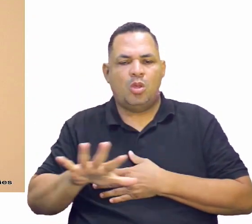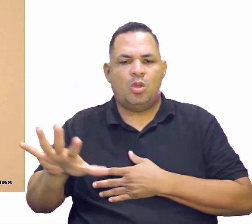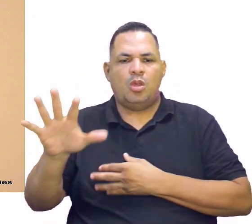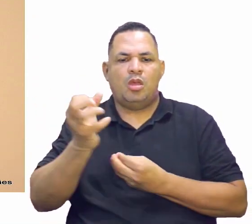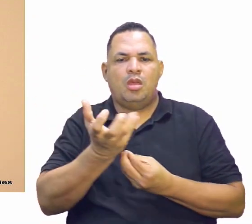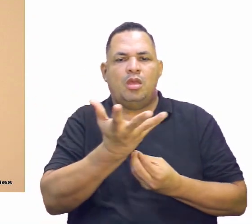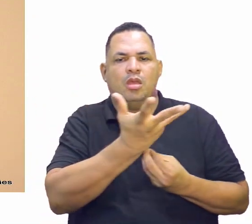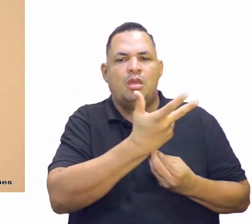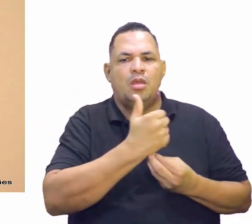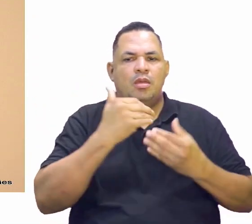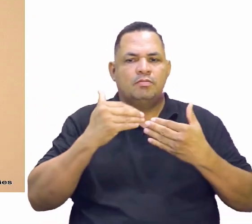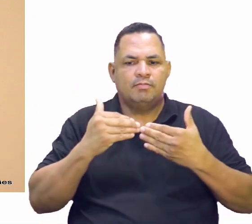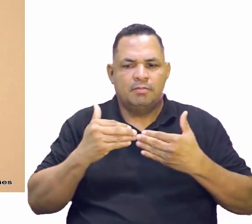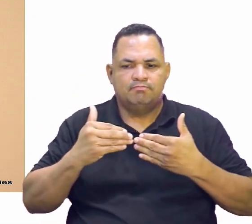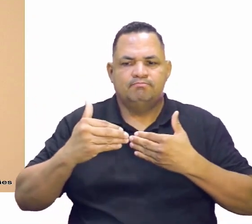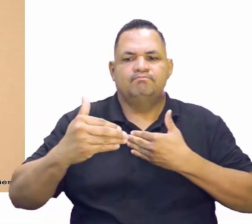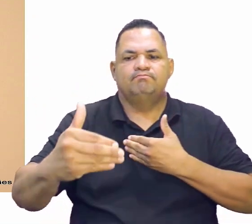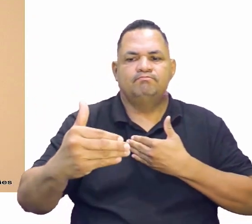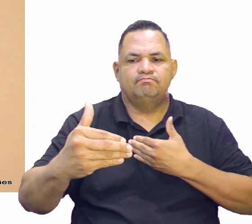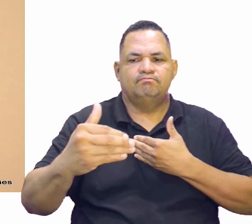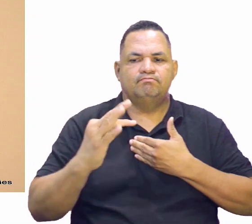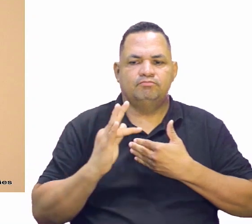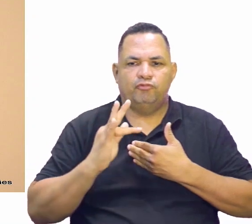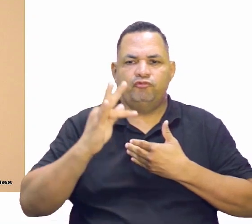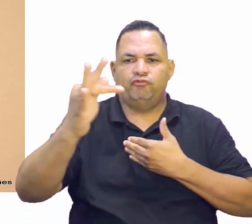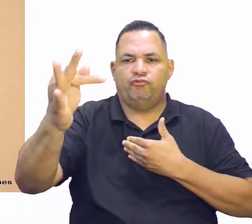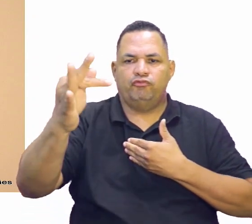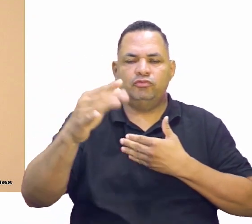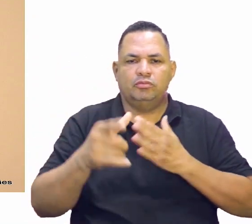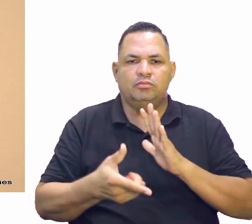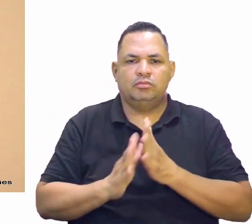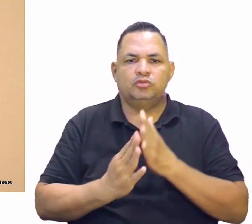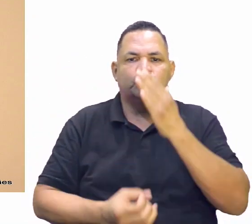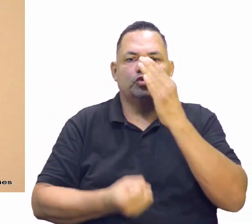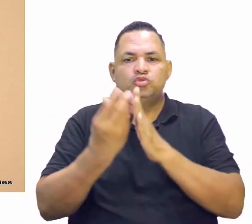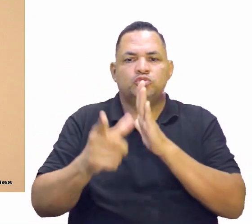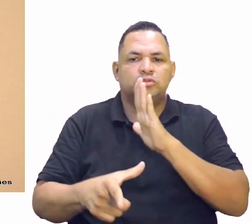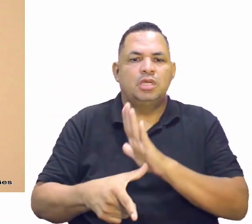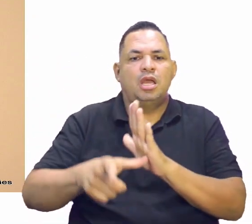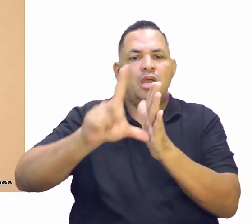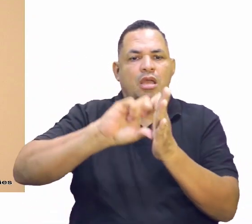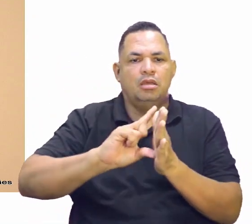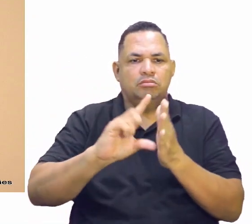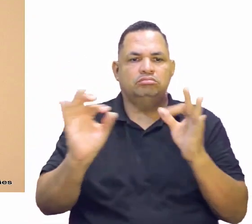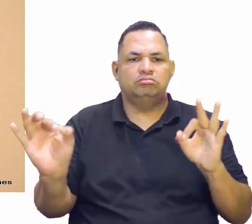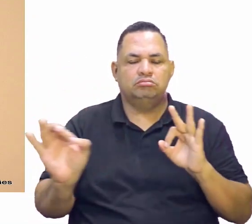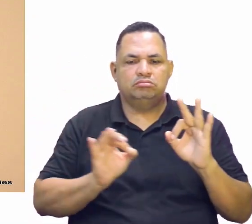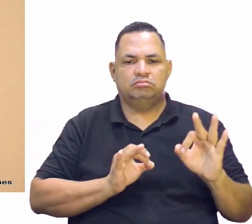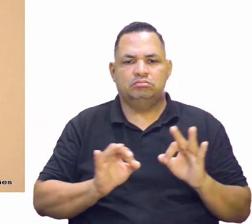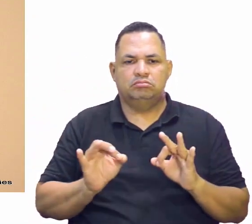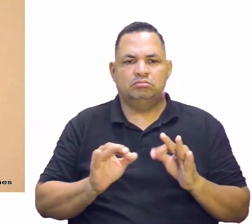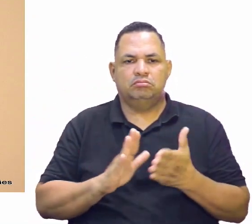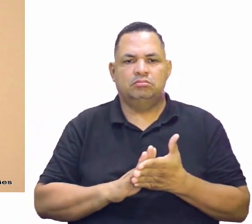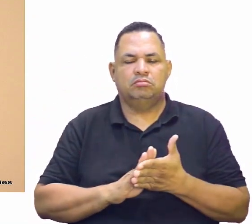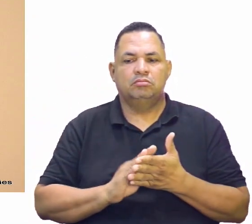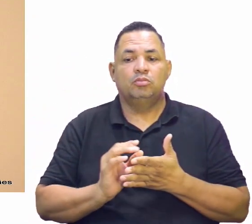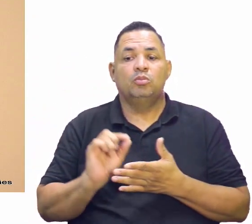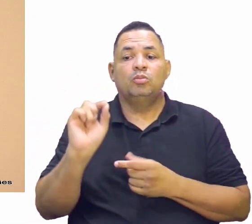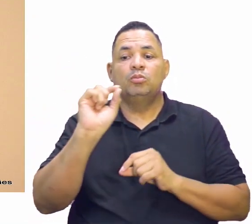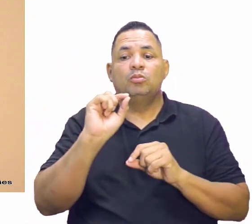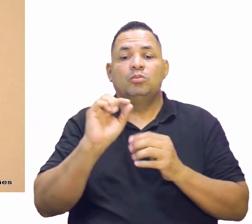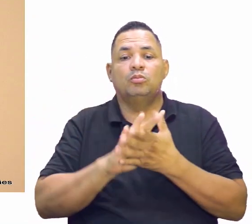arte à frente do seu tempo, que precede algo ou antecipa o que